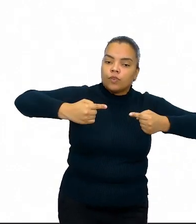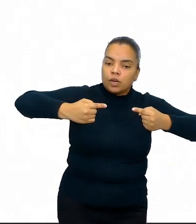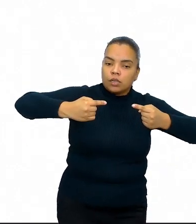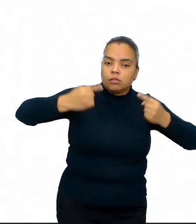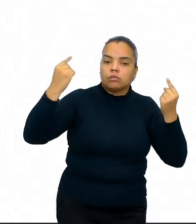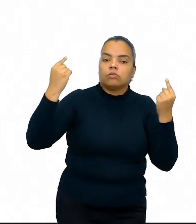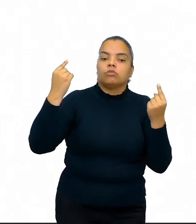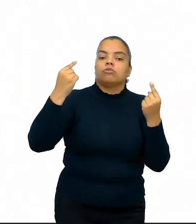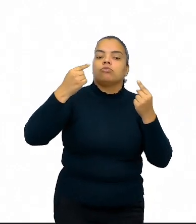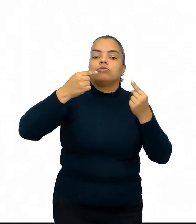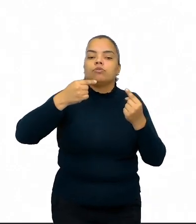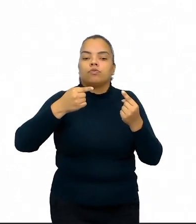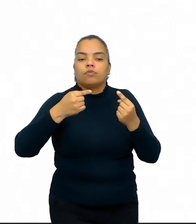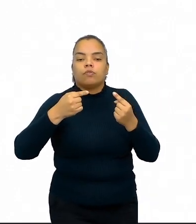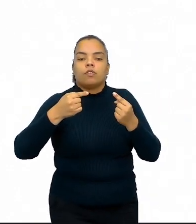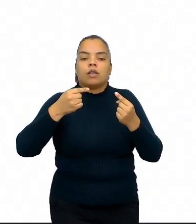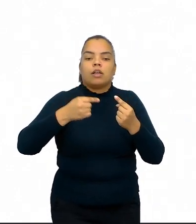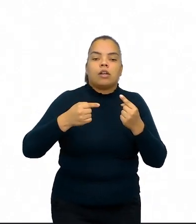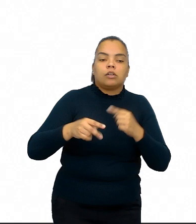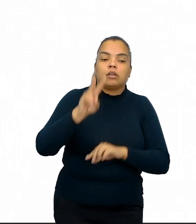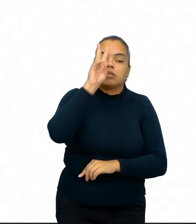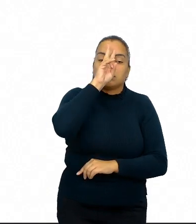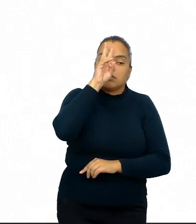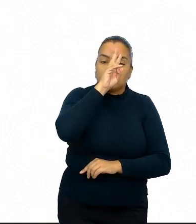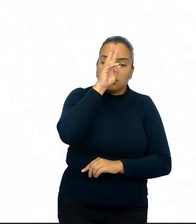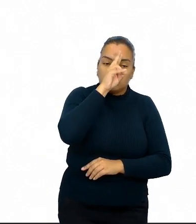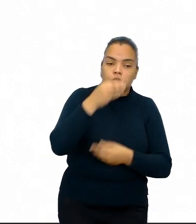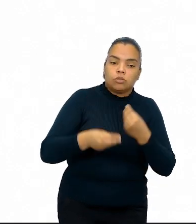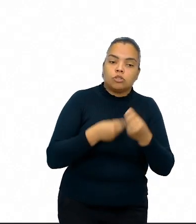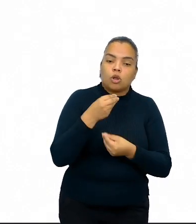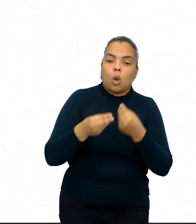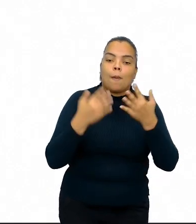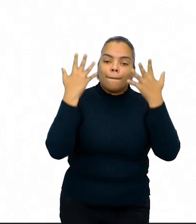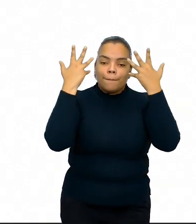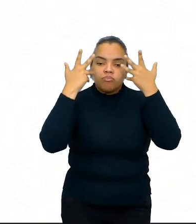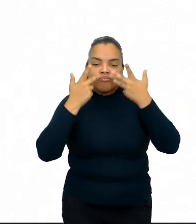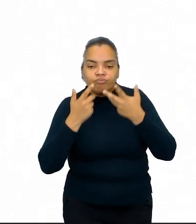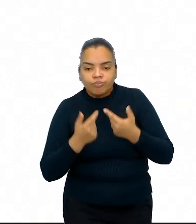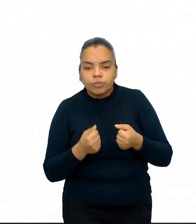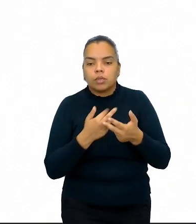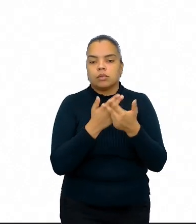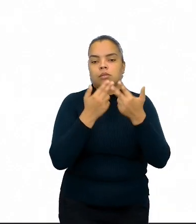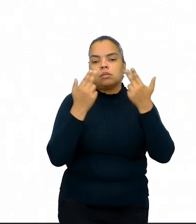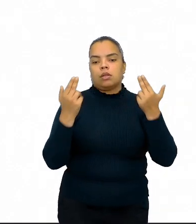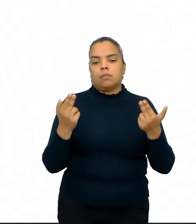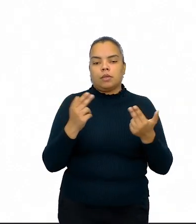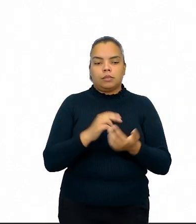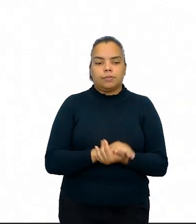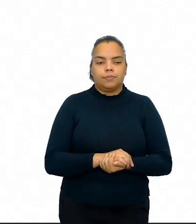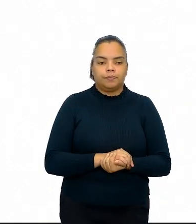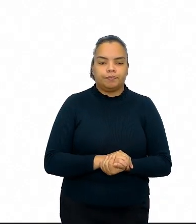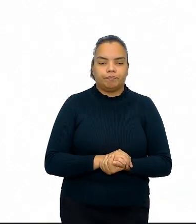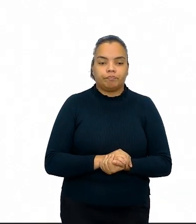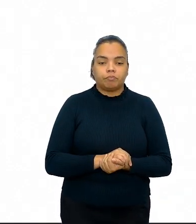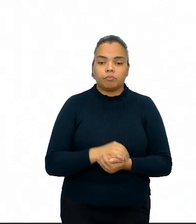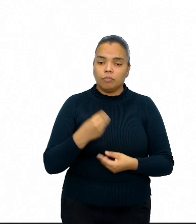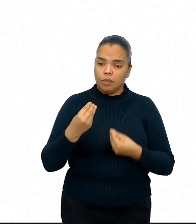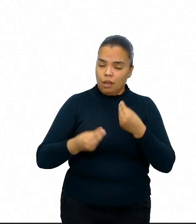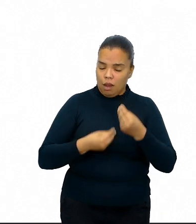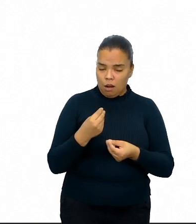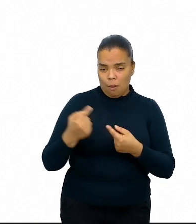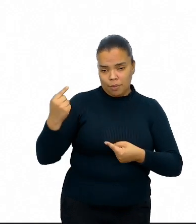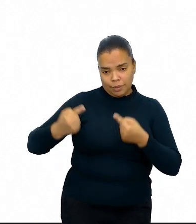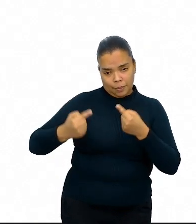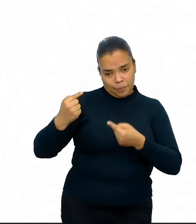mudanças na nomeação e na classificação e como essas mudanças desencadeiam debates sobre as implicações